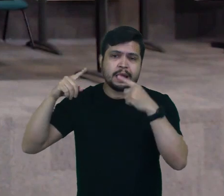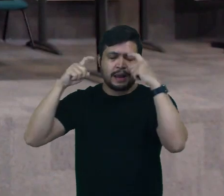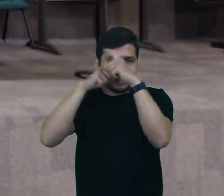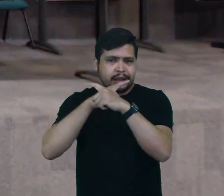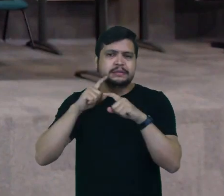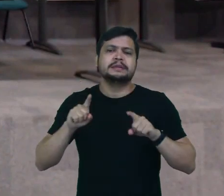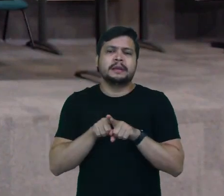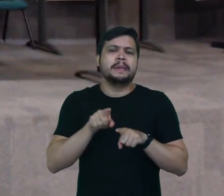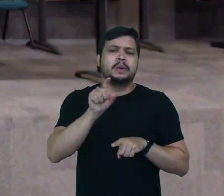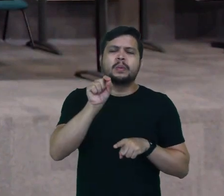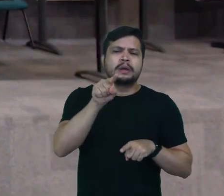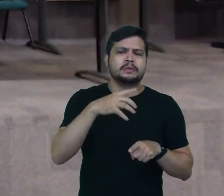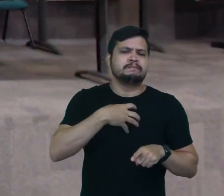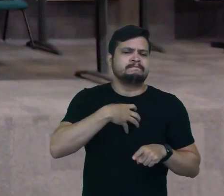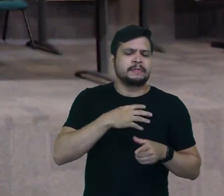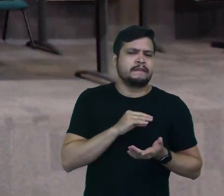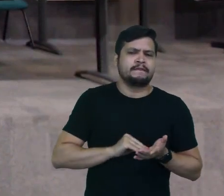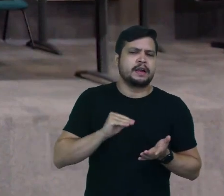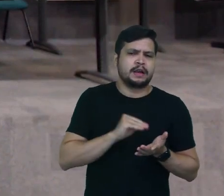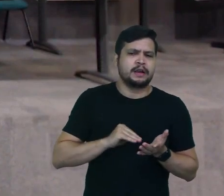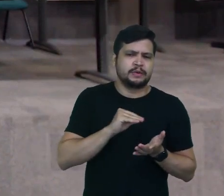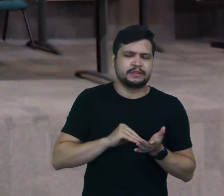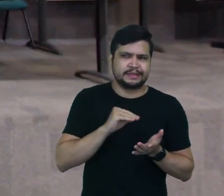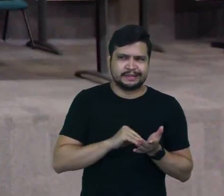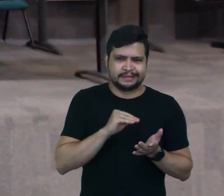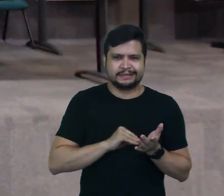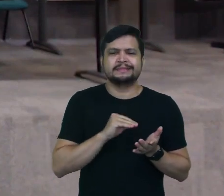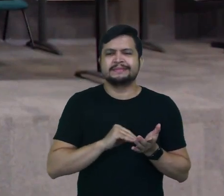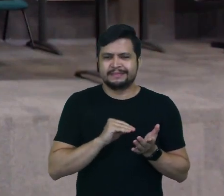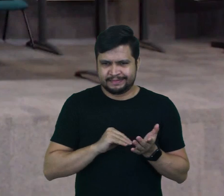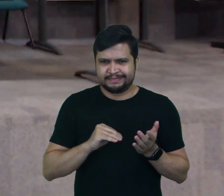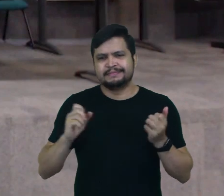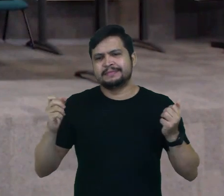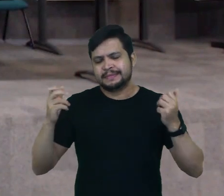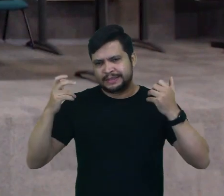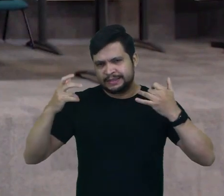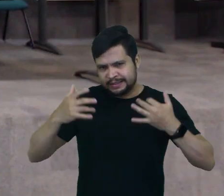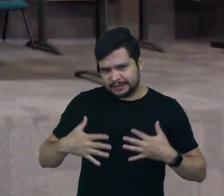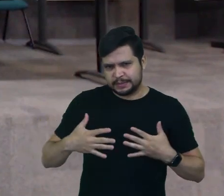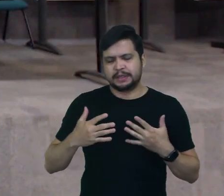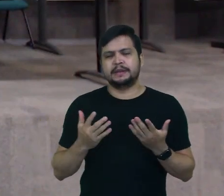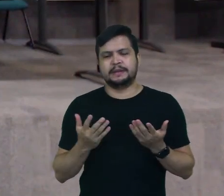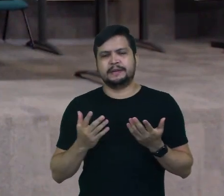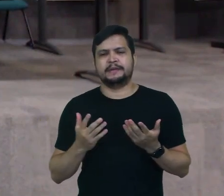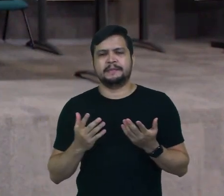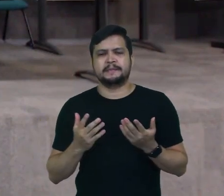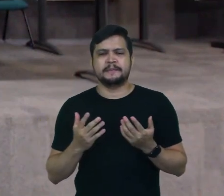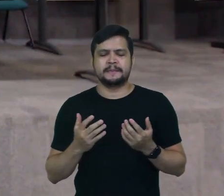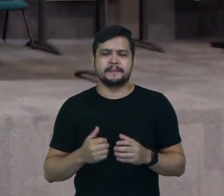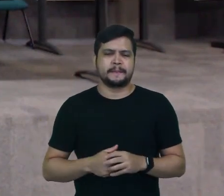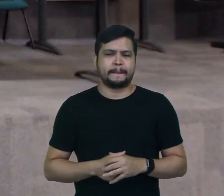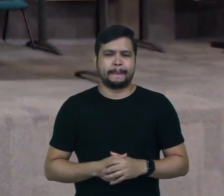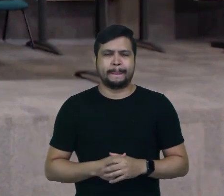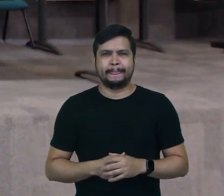o que você sentiu falta, que deveria ter tido dentro do curso. Eu sei que aí já foram muitos anos, né, mas pode